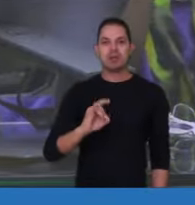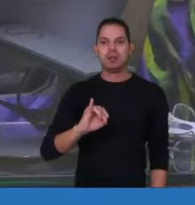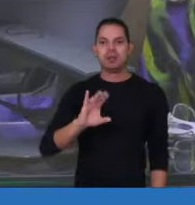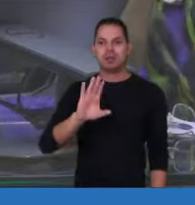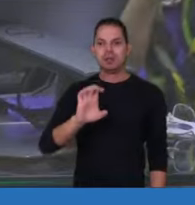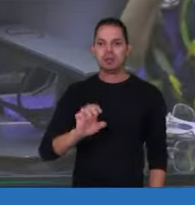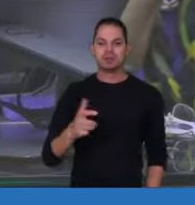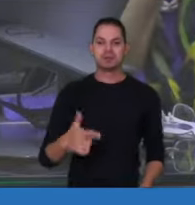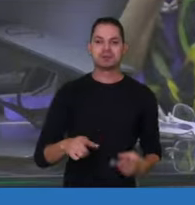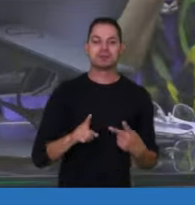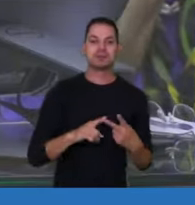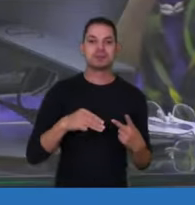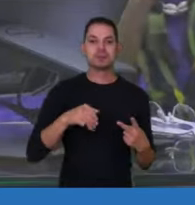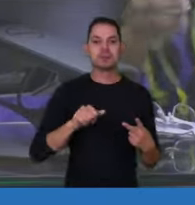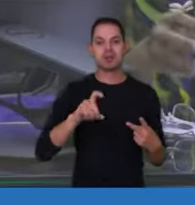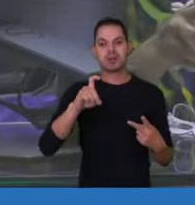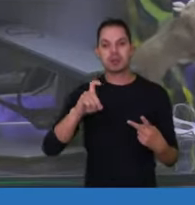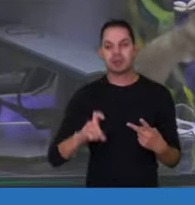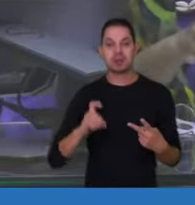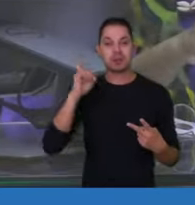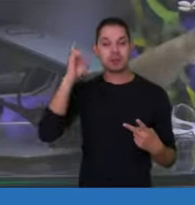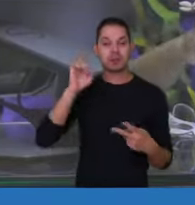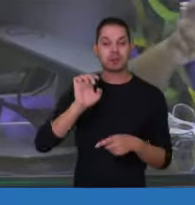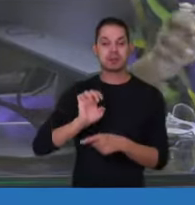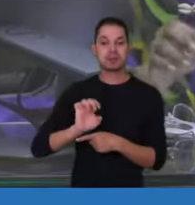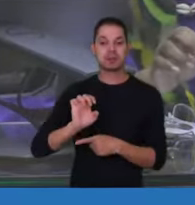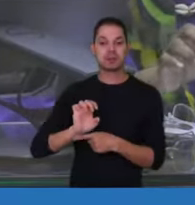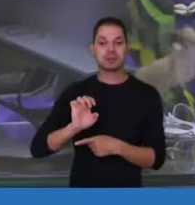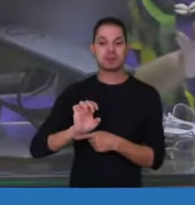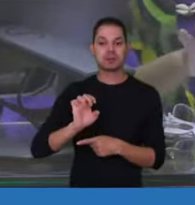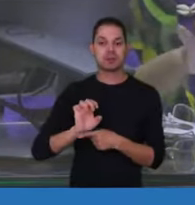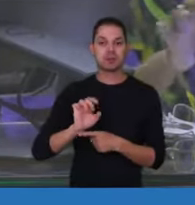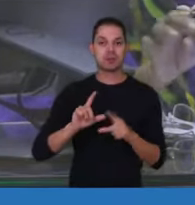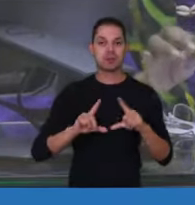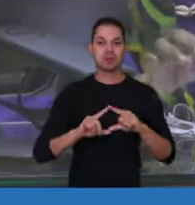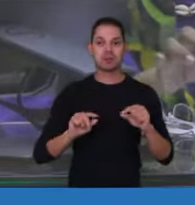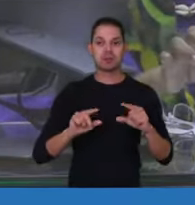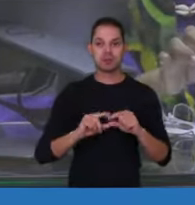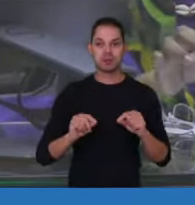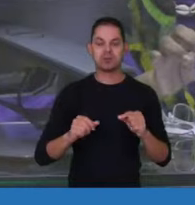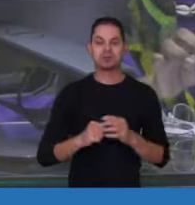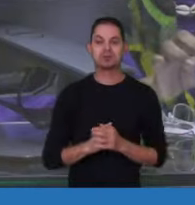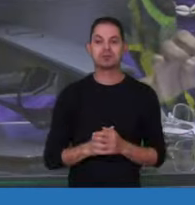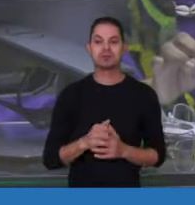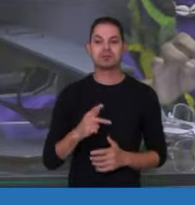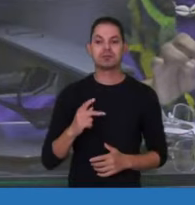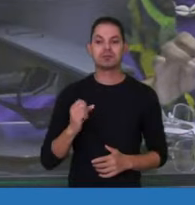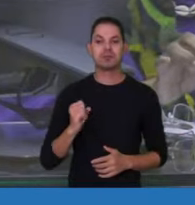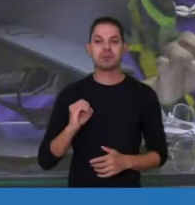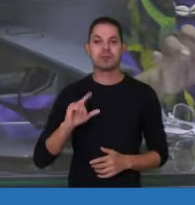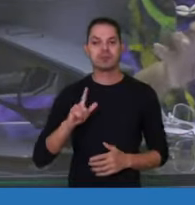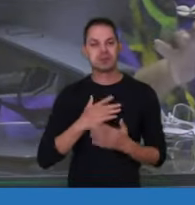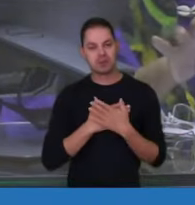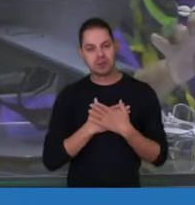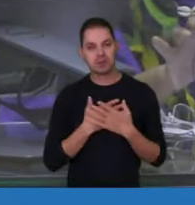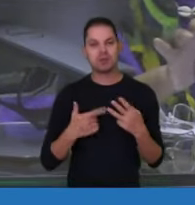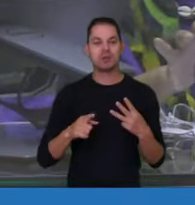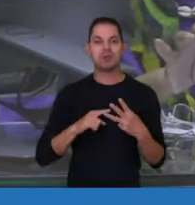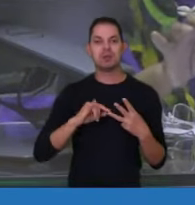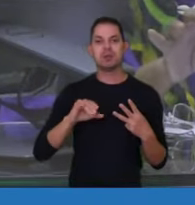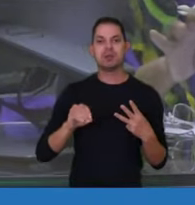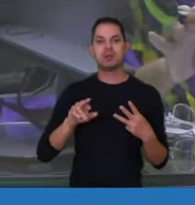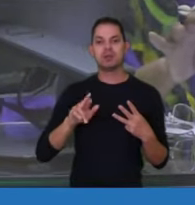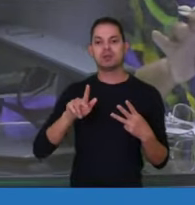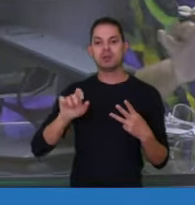presença de Max Maciel, deputado estadual pelo Distrito Federal, do PSOL, querido. Jorge Luiz Mendes,